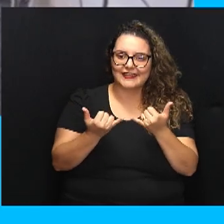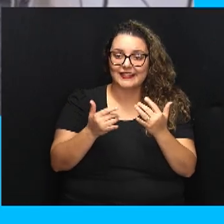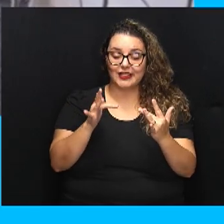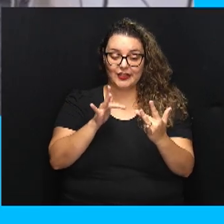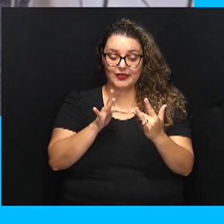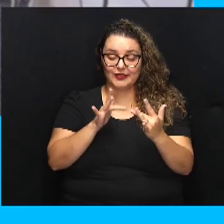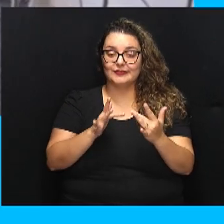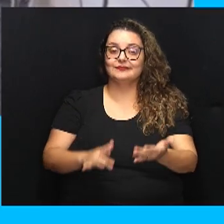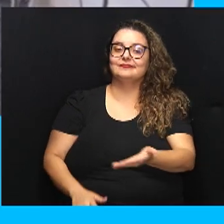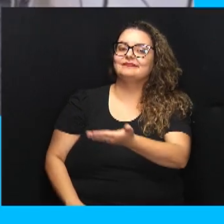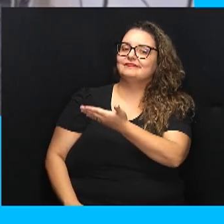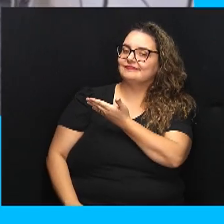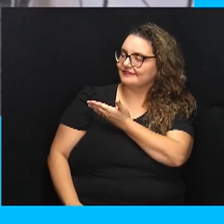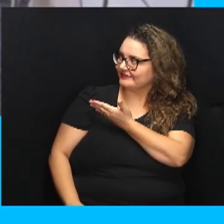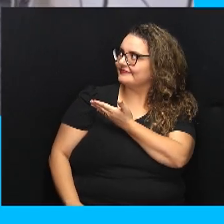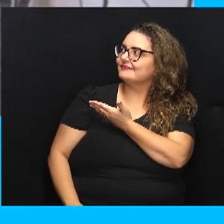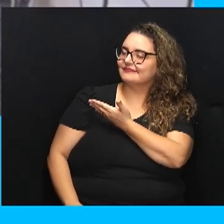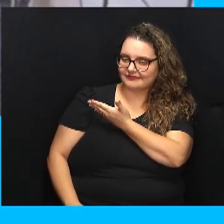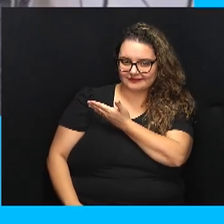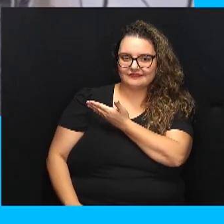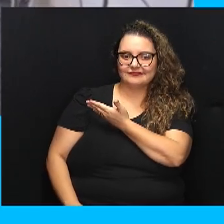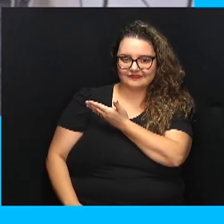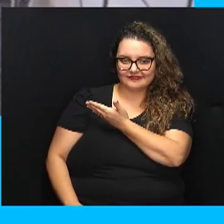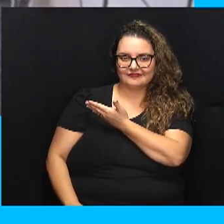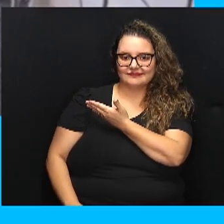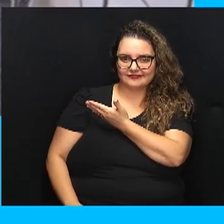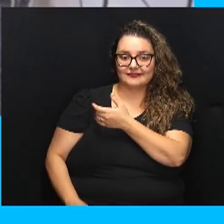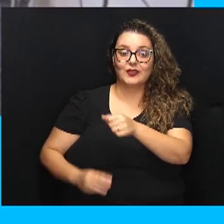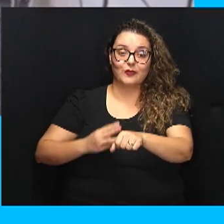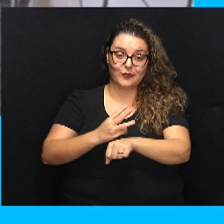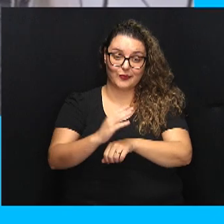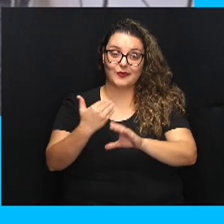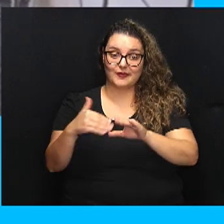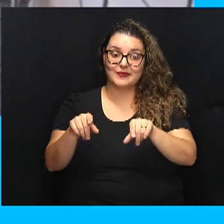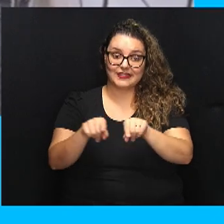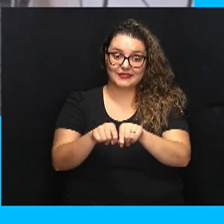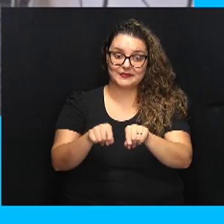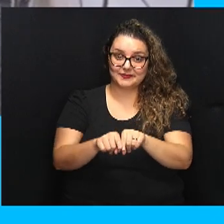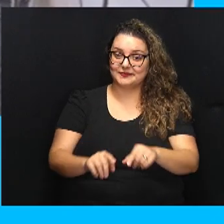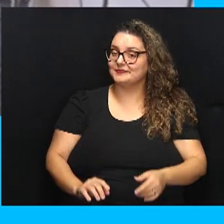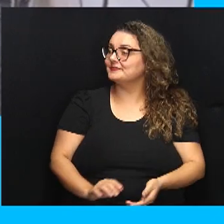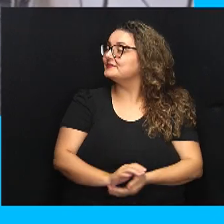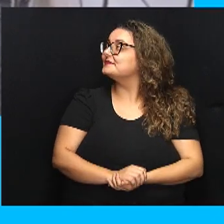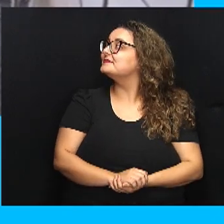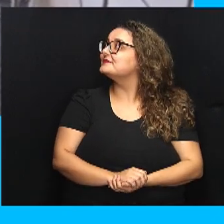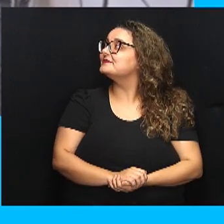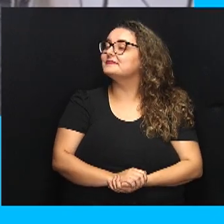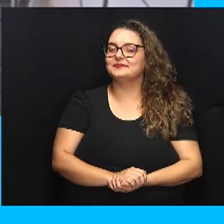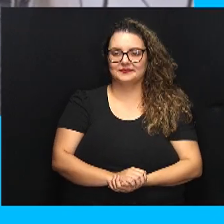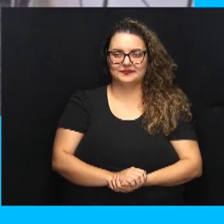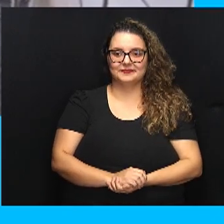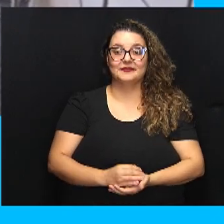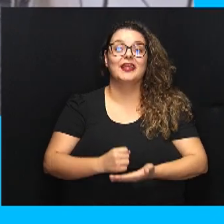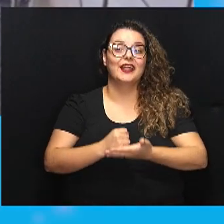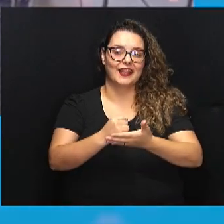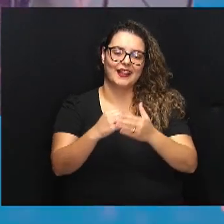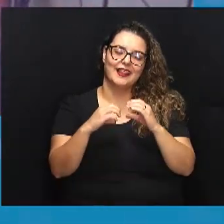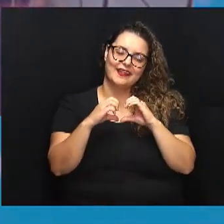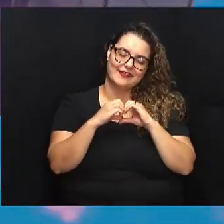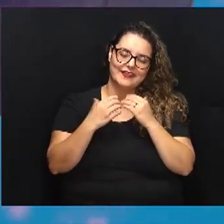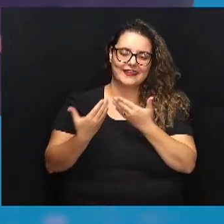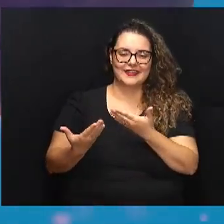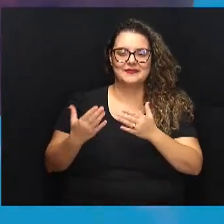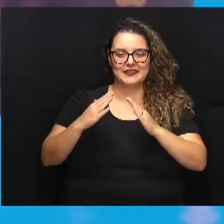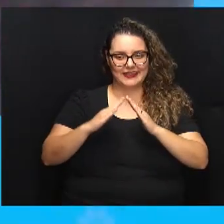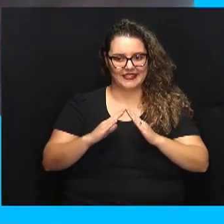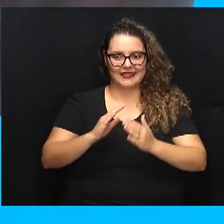é com a Maria José e aparece aí no seu vídeo, tanto o e-mail quanto o WhatsApp dela. Leve então a Docinha Ravena para